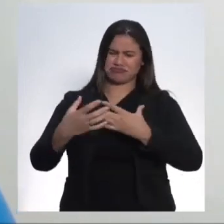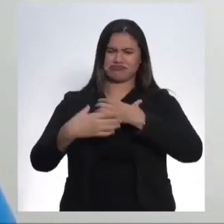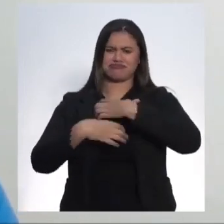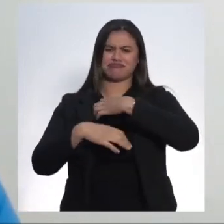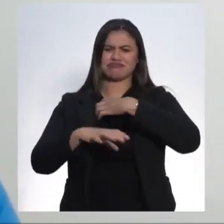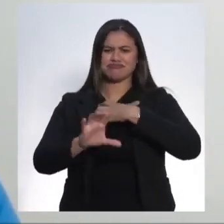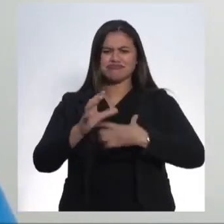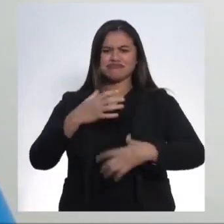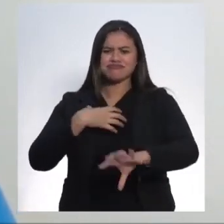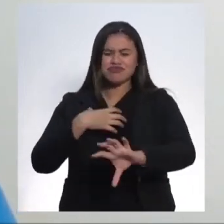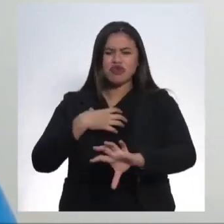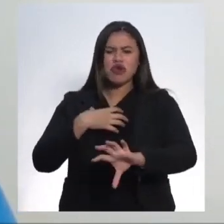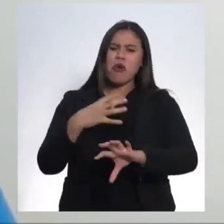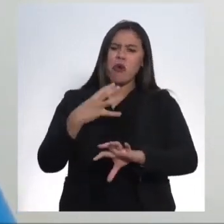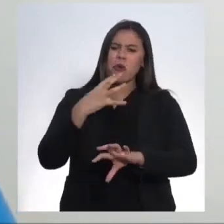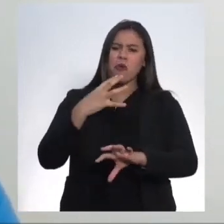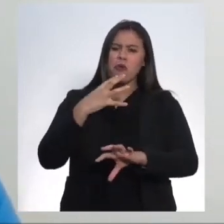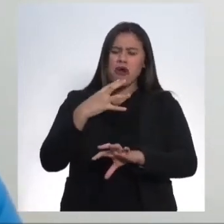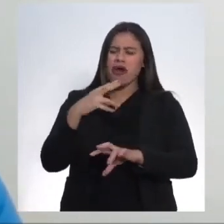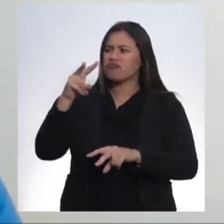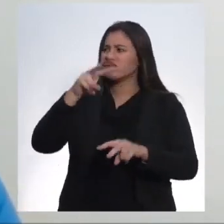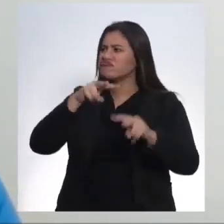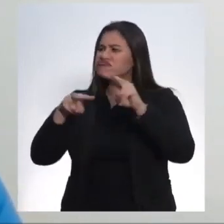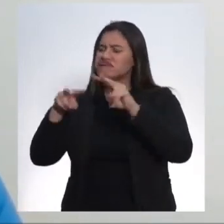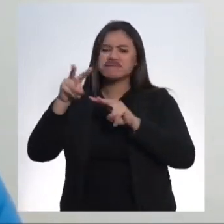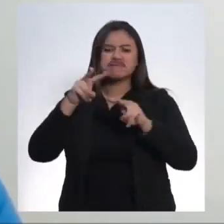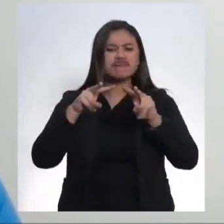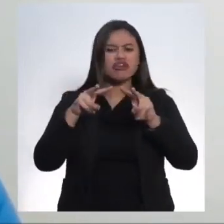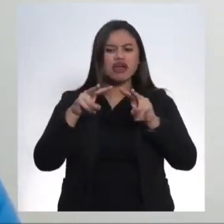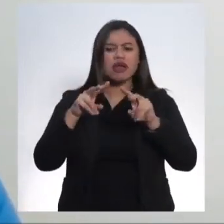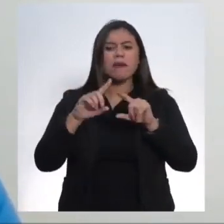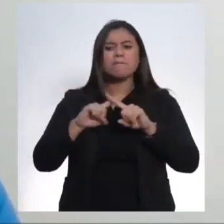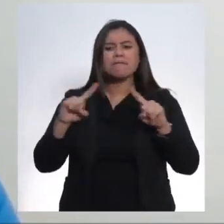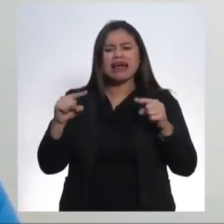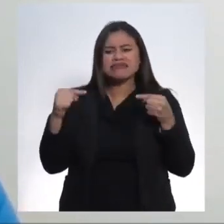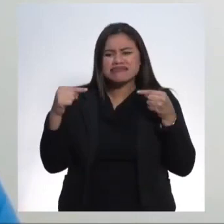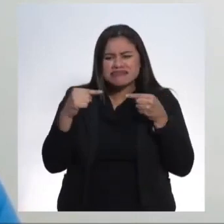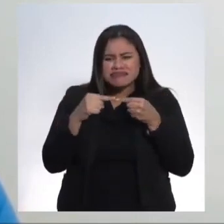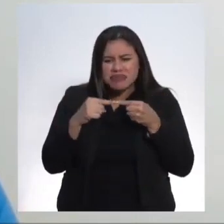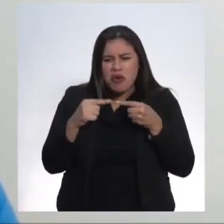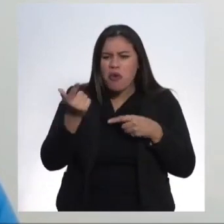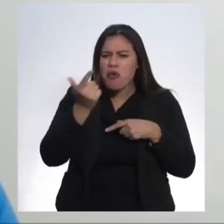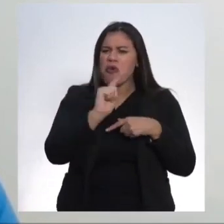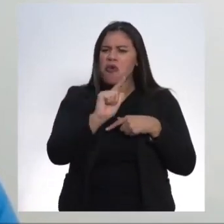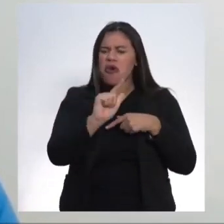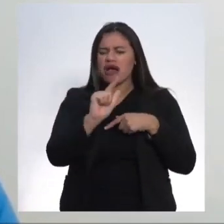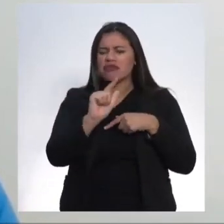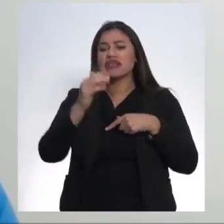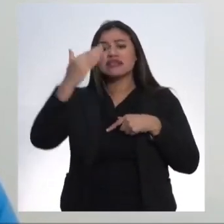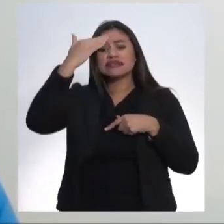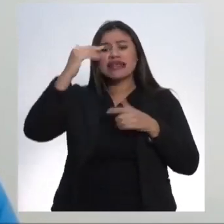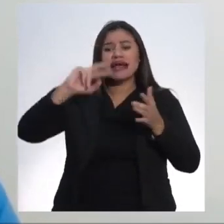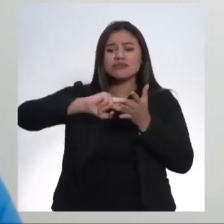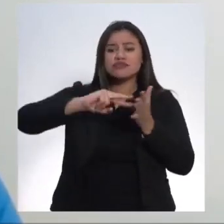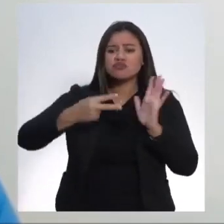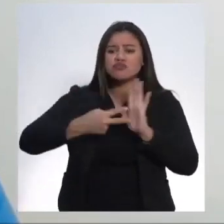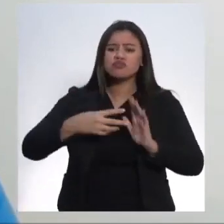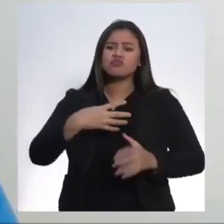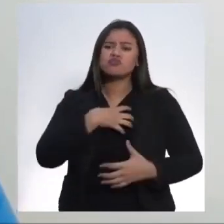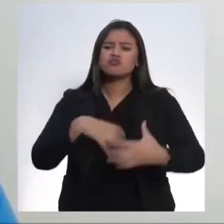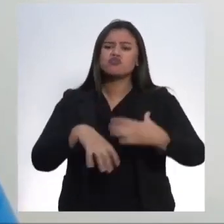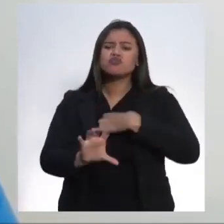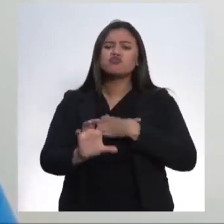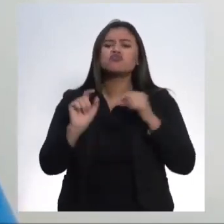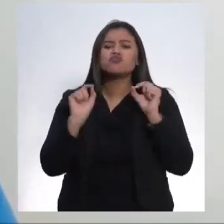ouvido falar nos últimos tempos, mas será que de fato a gente sabe o que é ser empático? Será